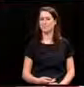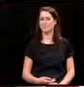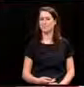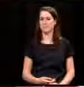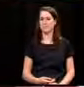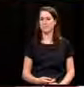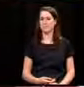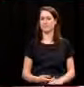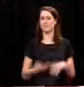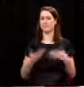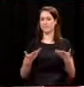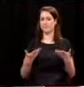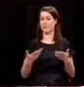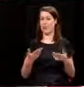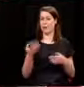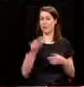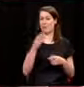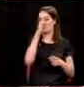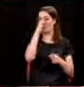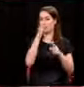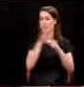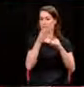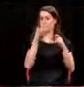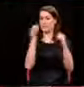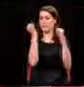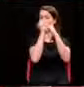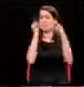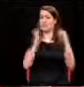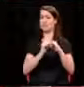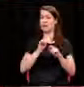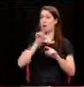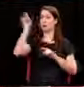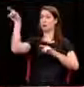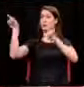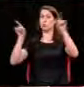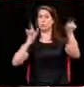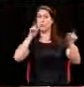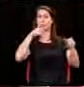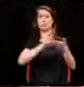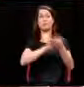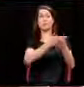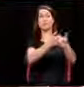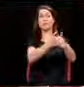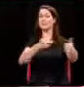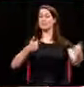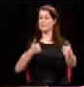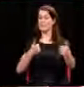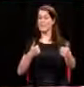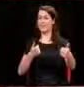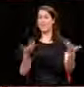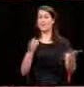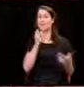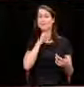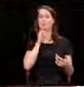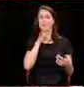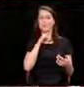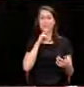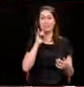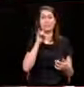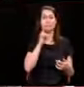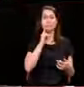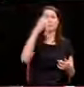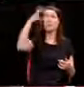pouco, internacionalizar um pouco o serviço, para dar esta oportunidade também a outros surdos noutros países, e acho que